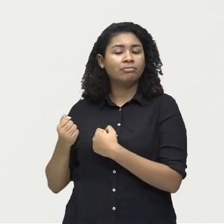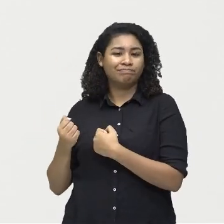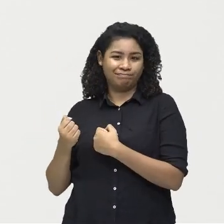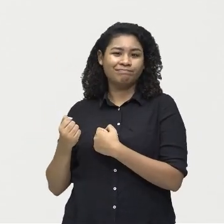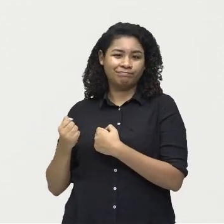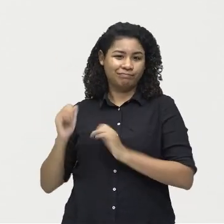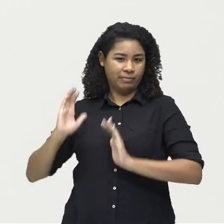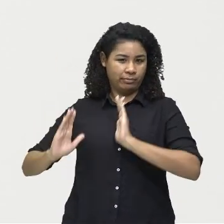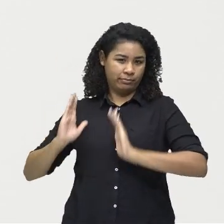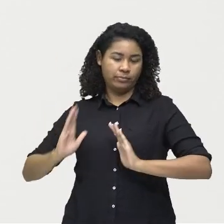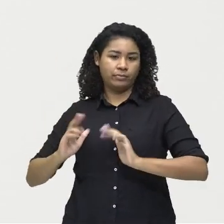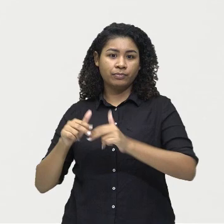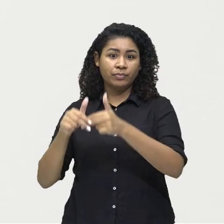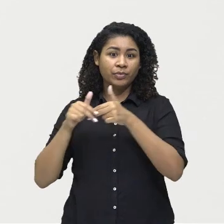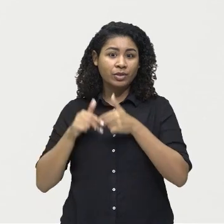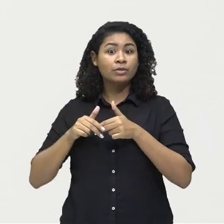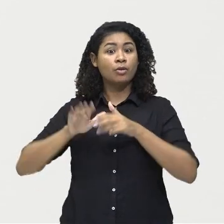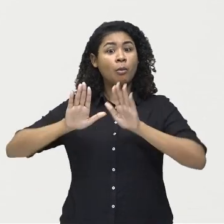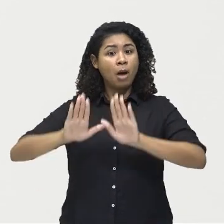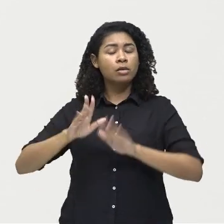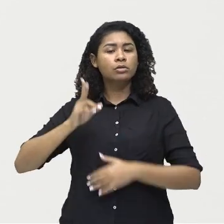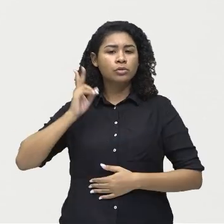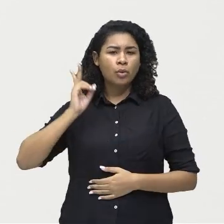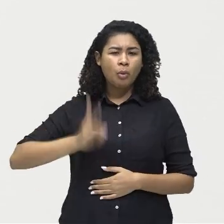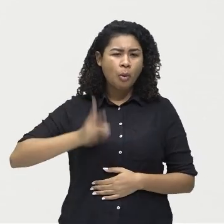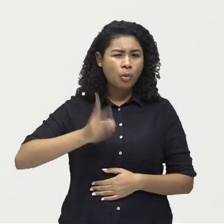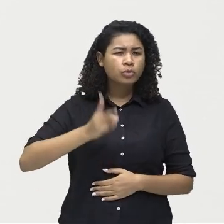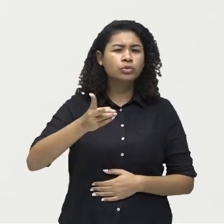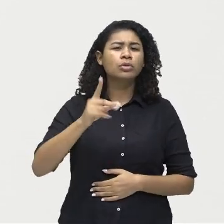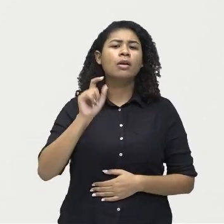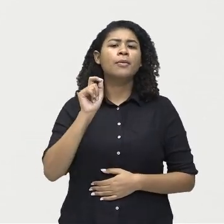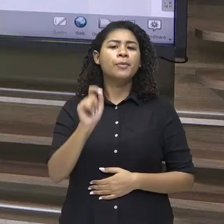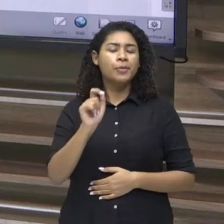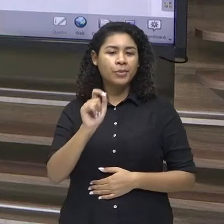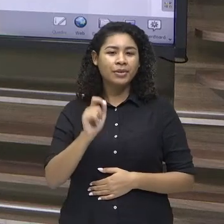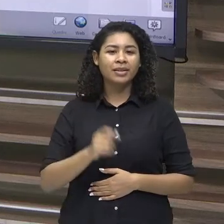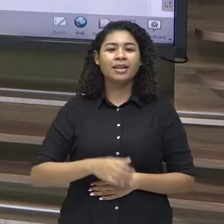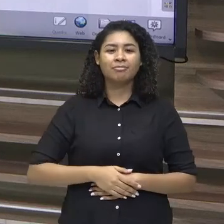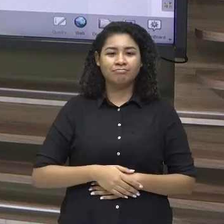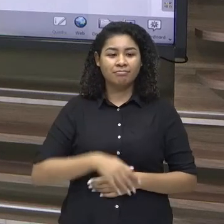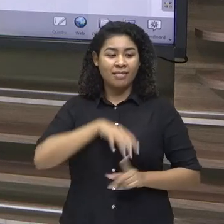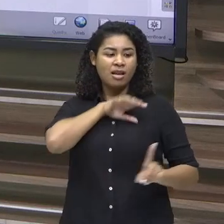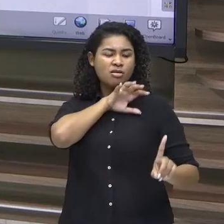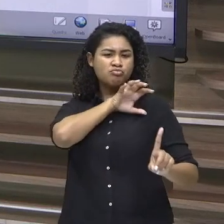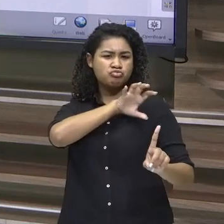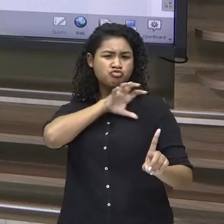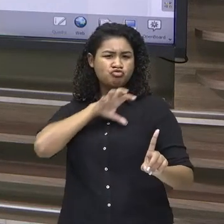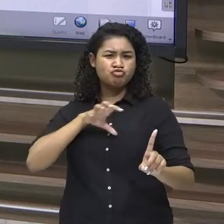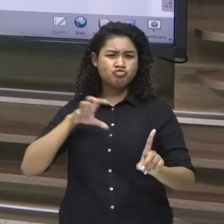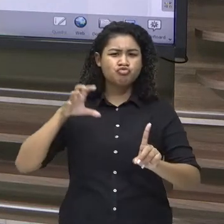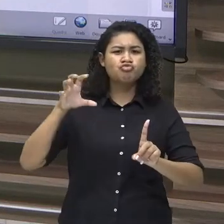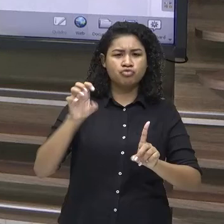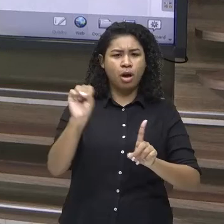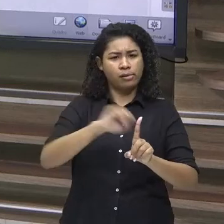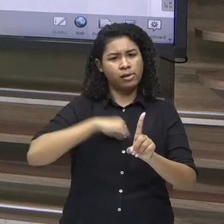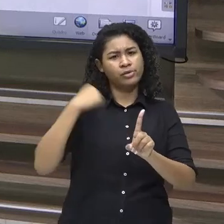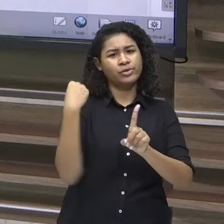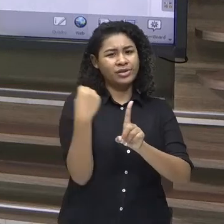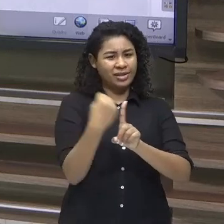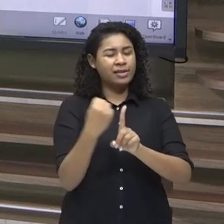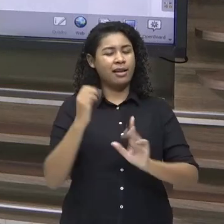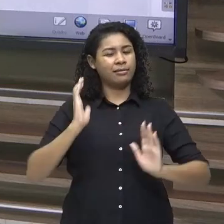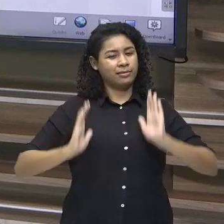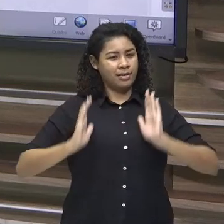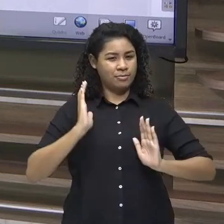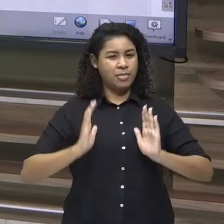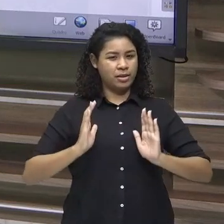do feudalismo, mas que ainda assim possuíam enorme influência junto à sociedade francesa naquele